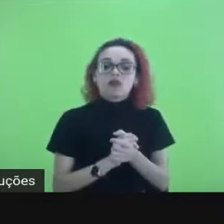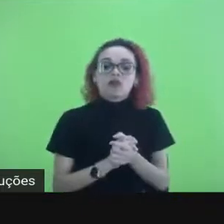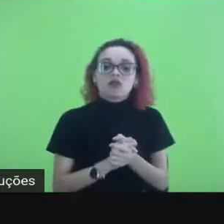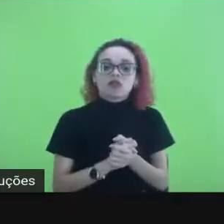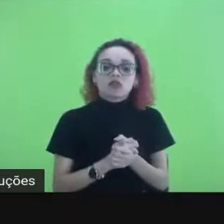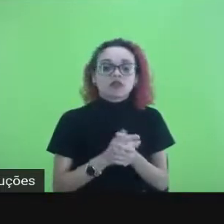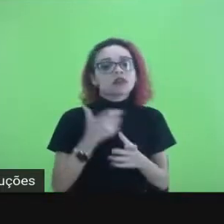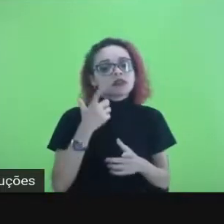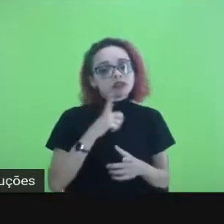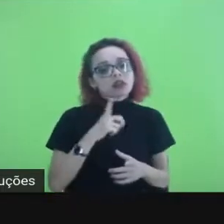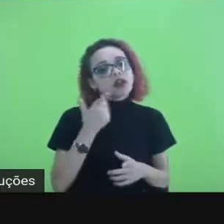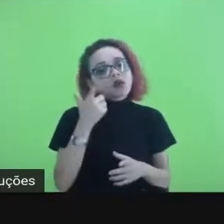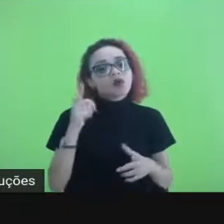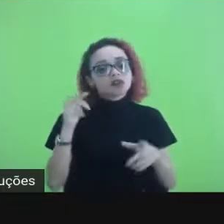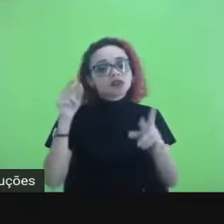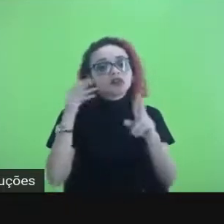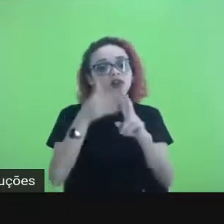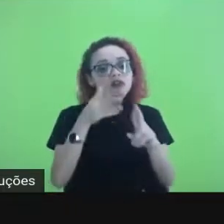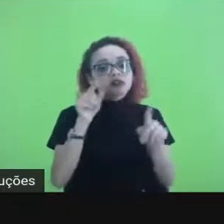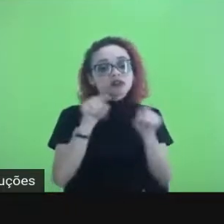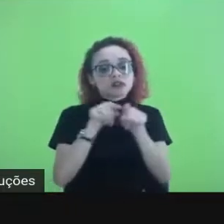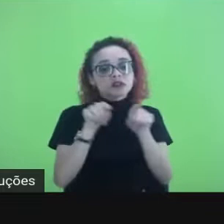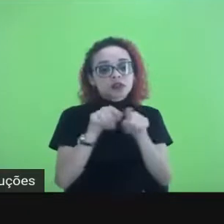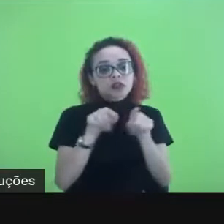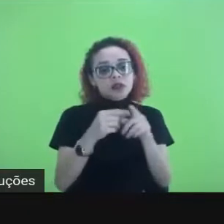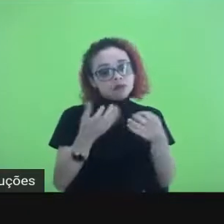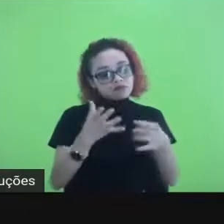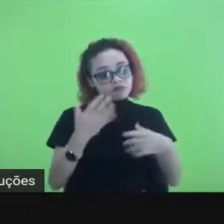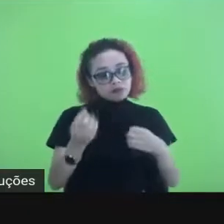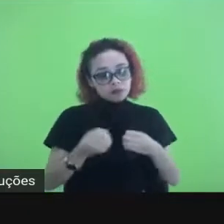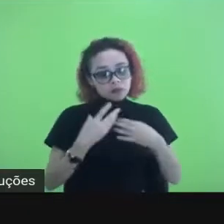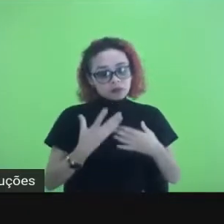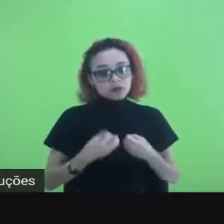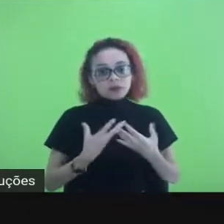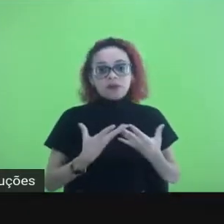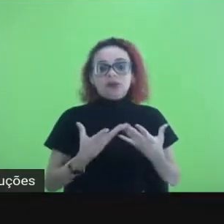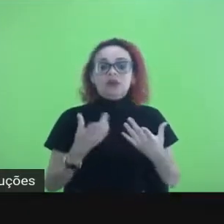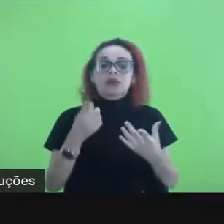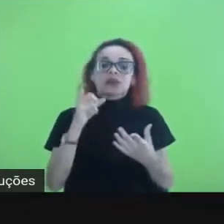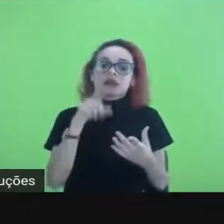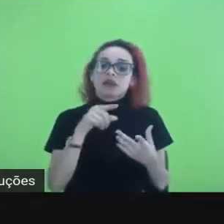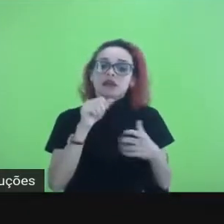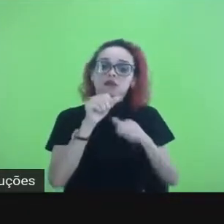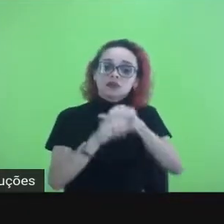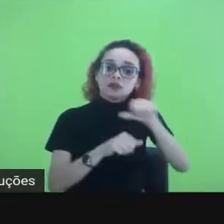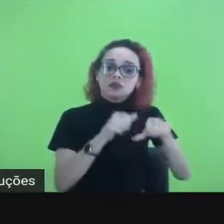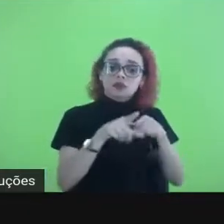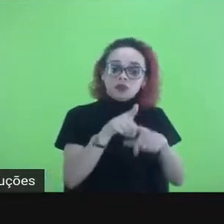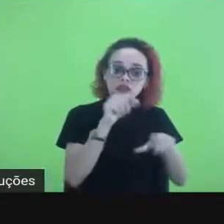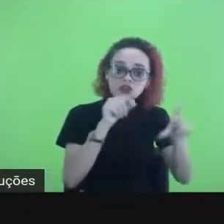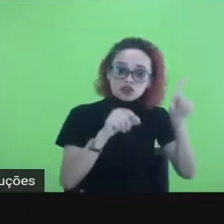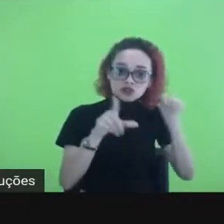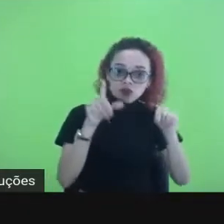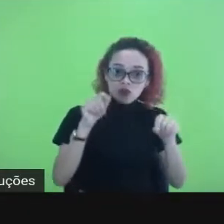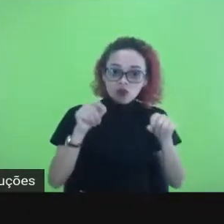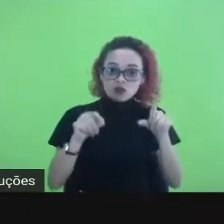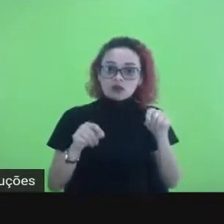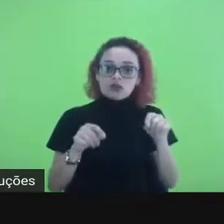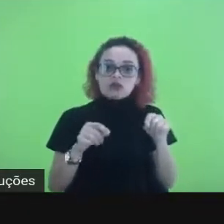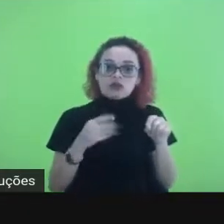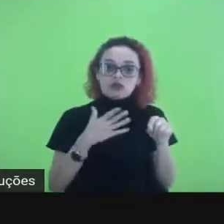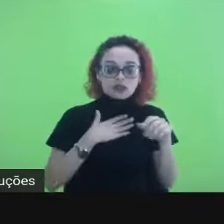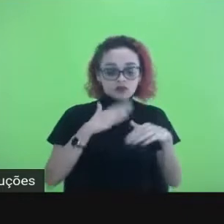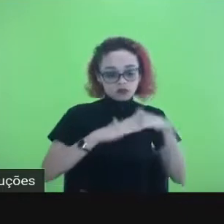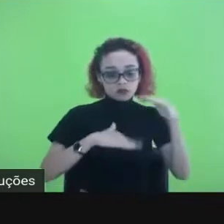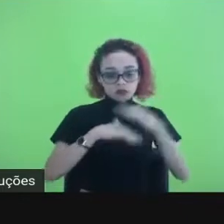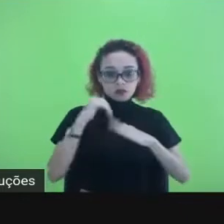referências aí nesse processo que foram moldando um pouco tanto as escolhas, né, as opções profissionais